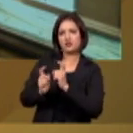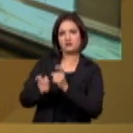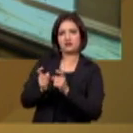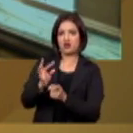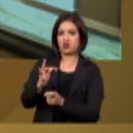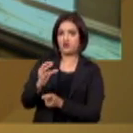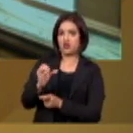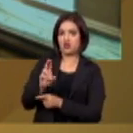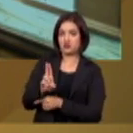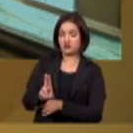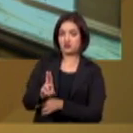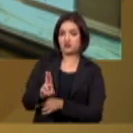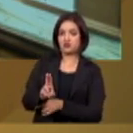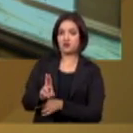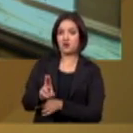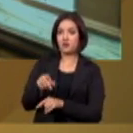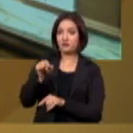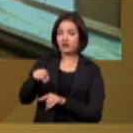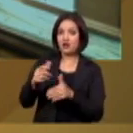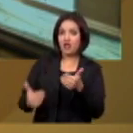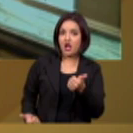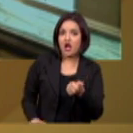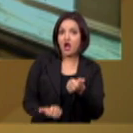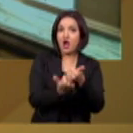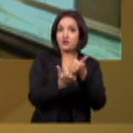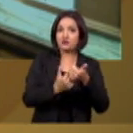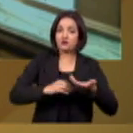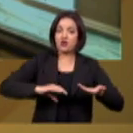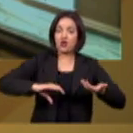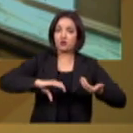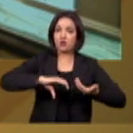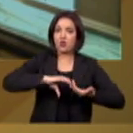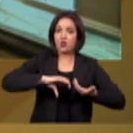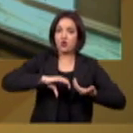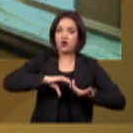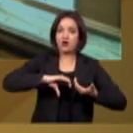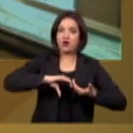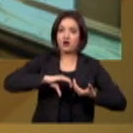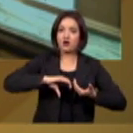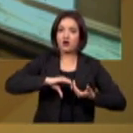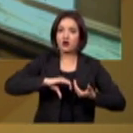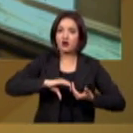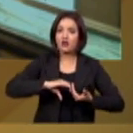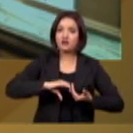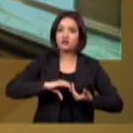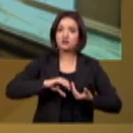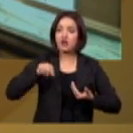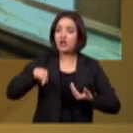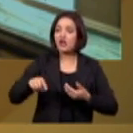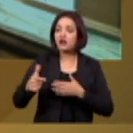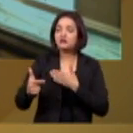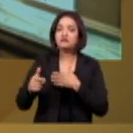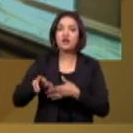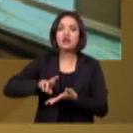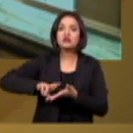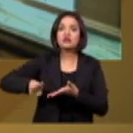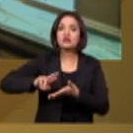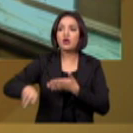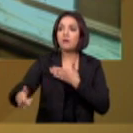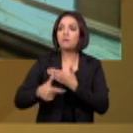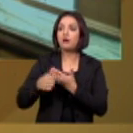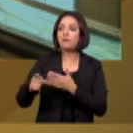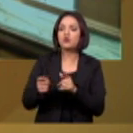tribunal de contas auxiliar do congresso nacional no controle da administração